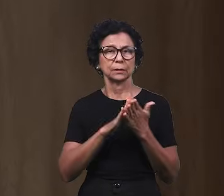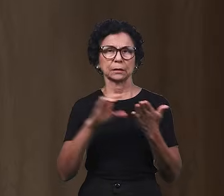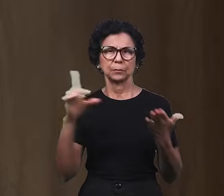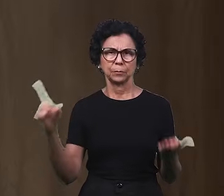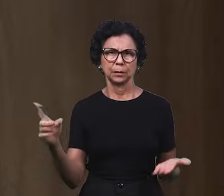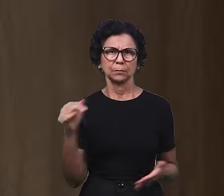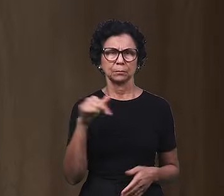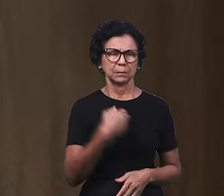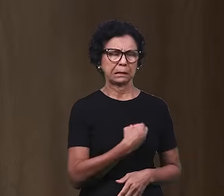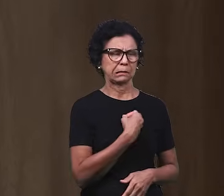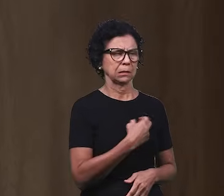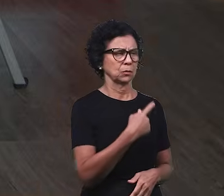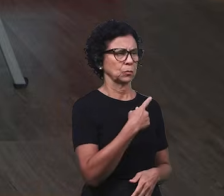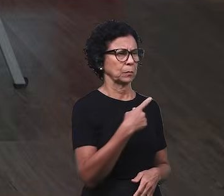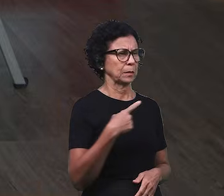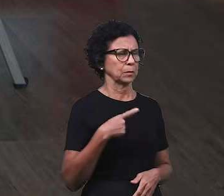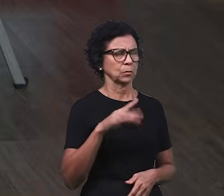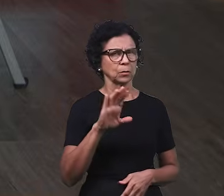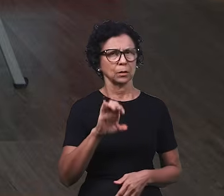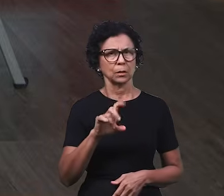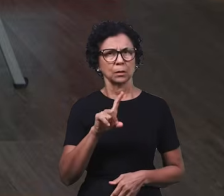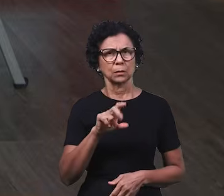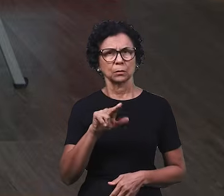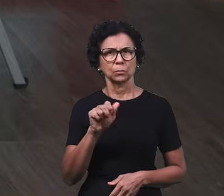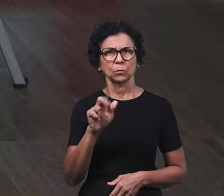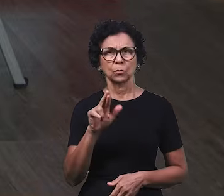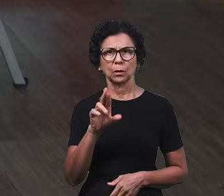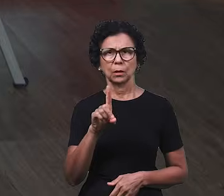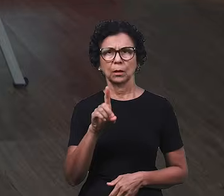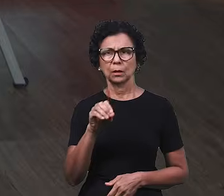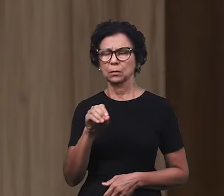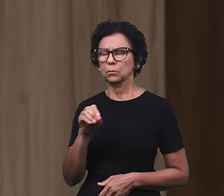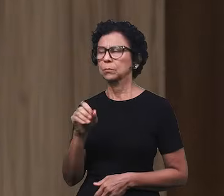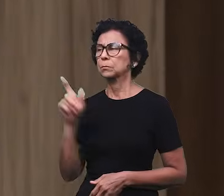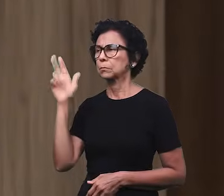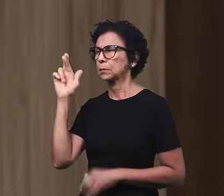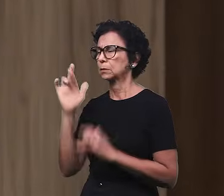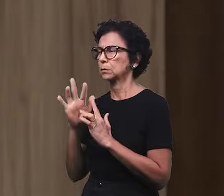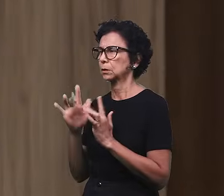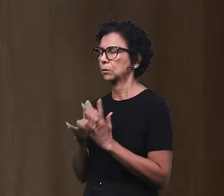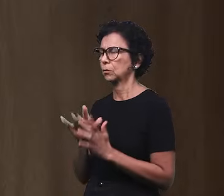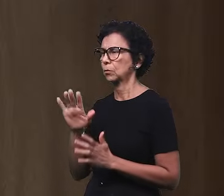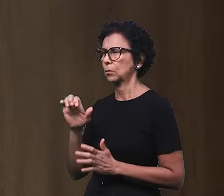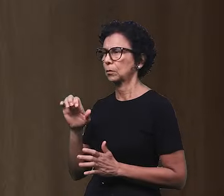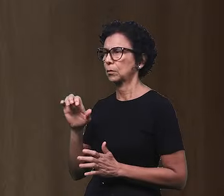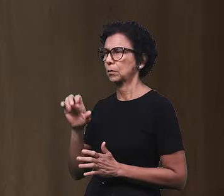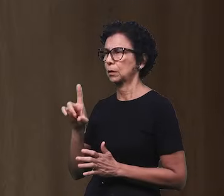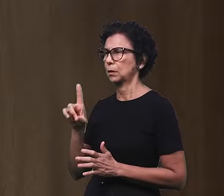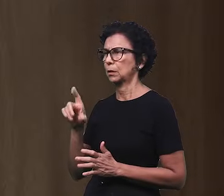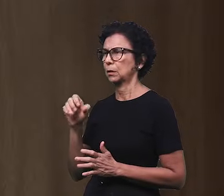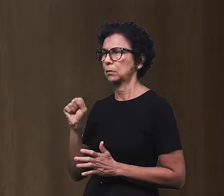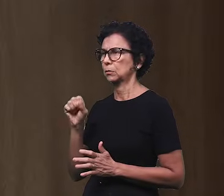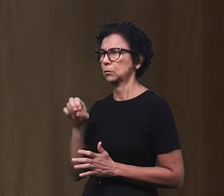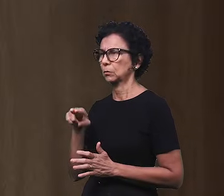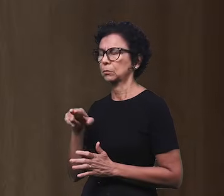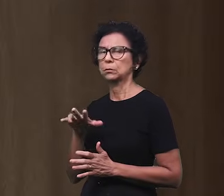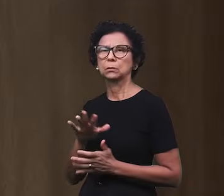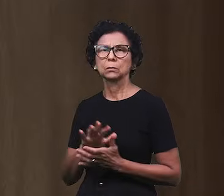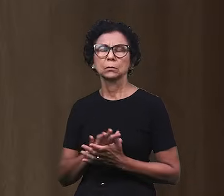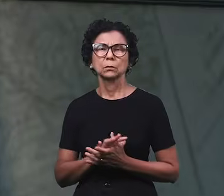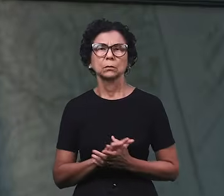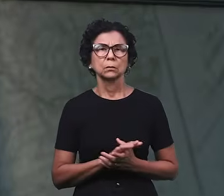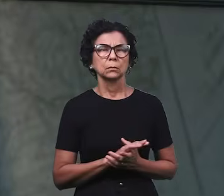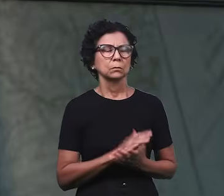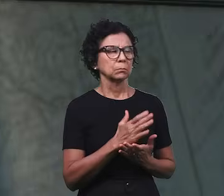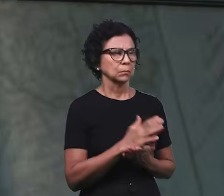pastor Eduardo Rossetti. A paz do Senhor, pastor Eduardo. A paz do Senhor, Edson. Estamos aqui com o professor Vinícius. A paz do Senhor.